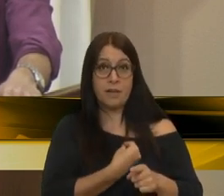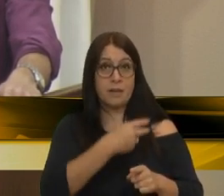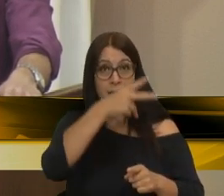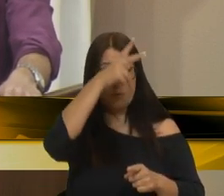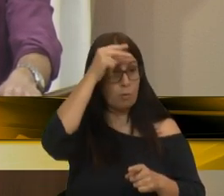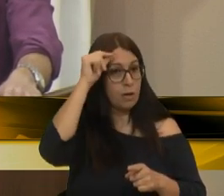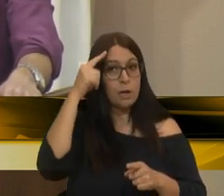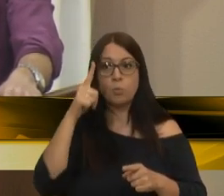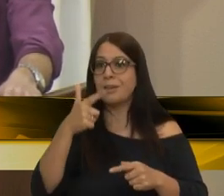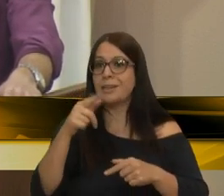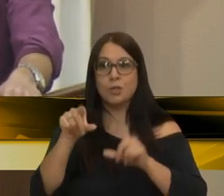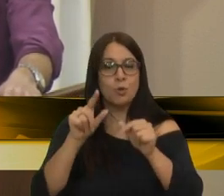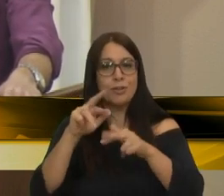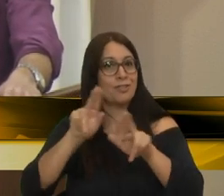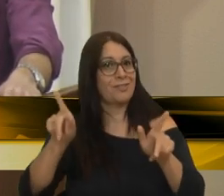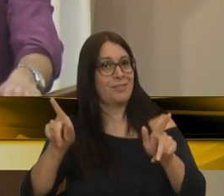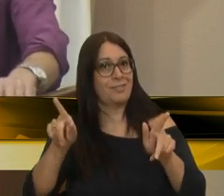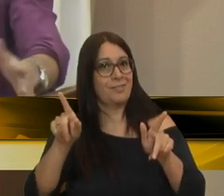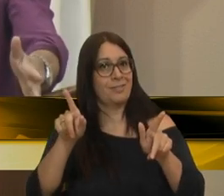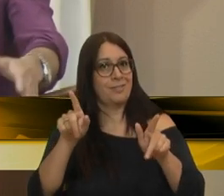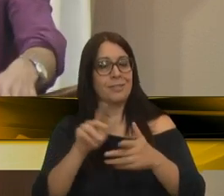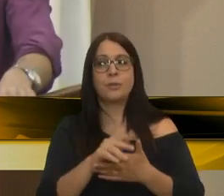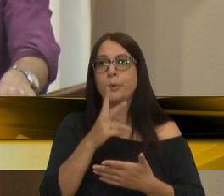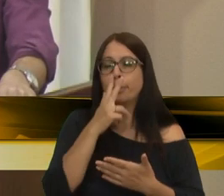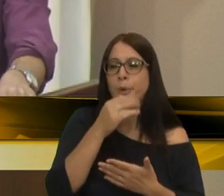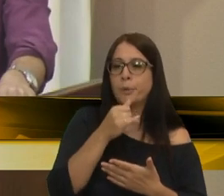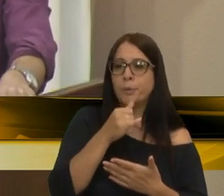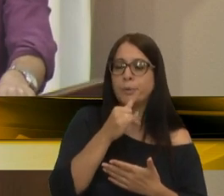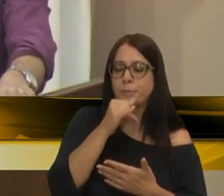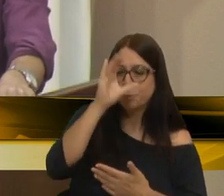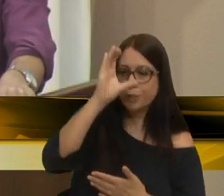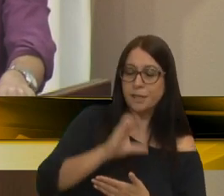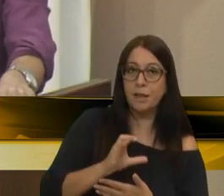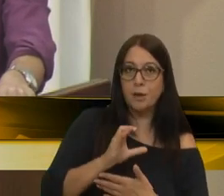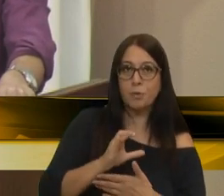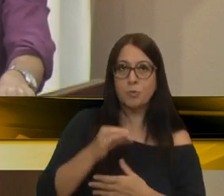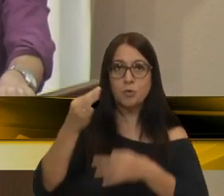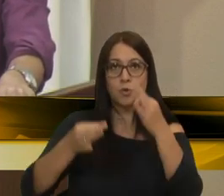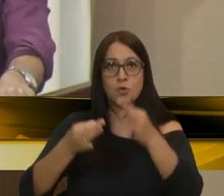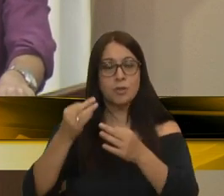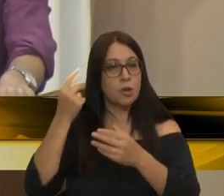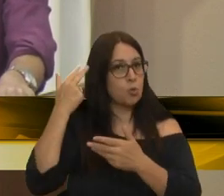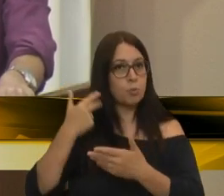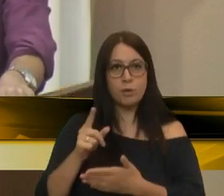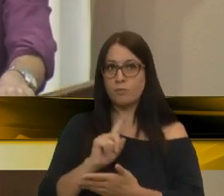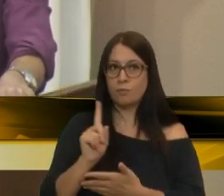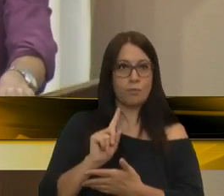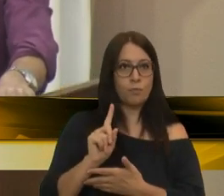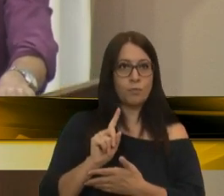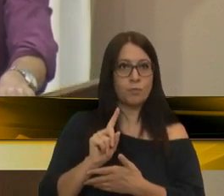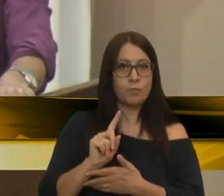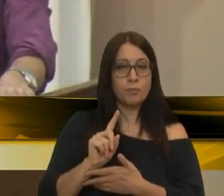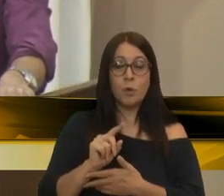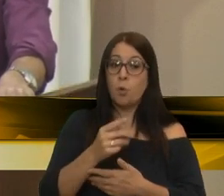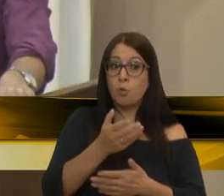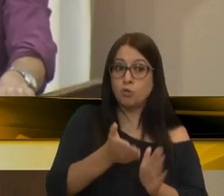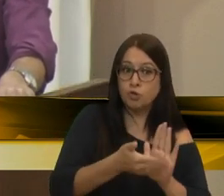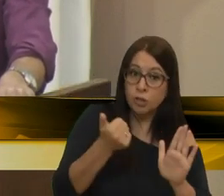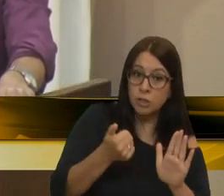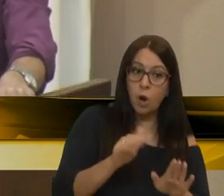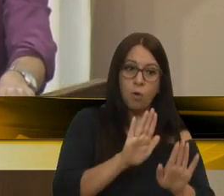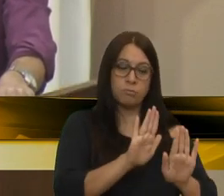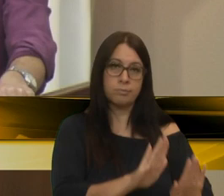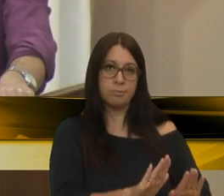pena alternativa. Como um cidadão comum na justiça comum. Não tem pena alternativa. Ou tira ou